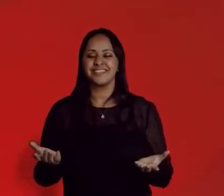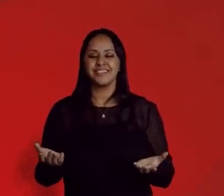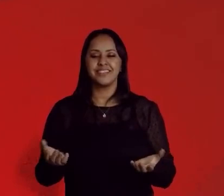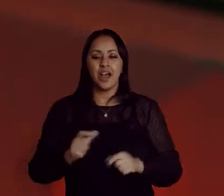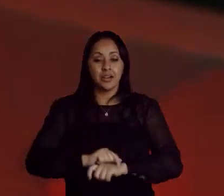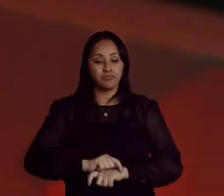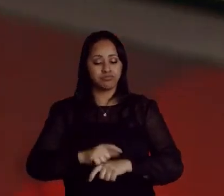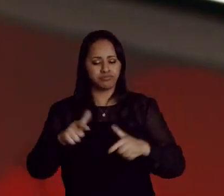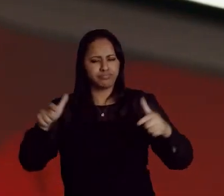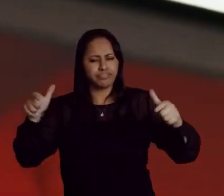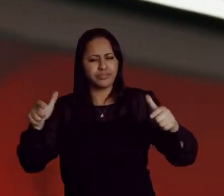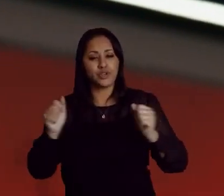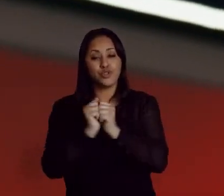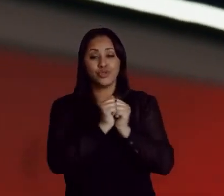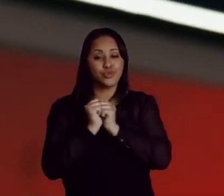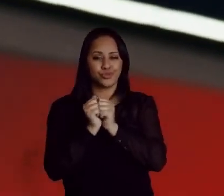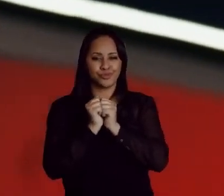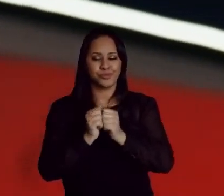Crescer juntos!